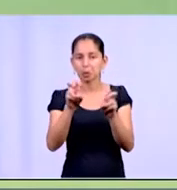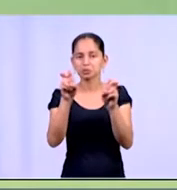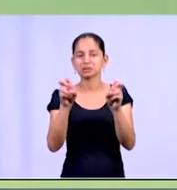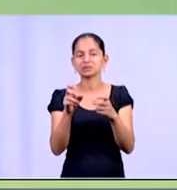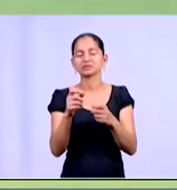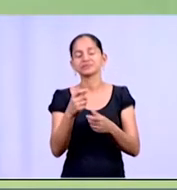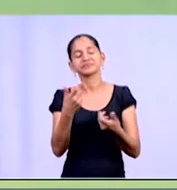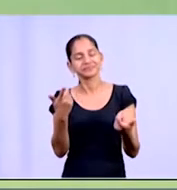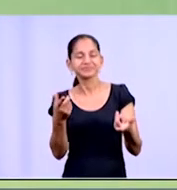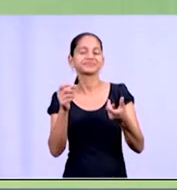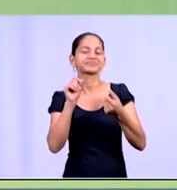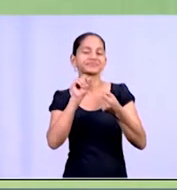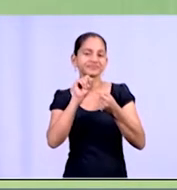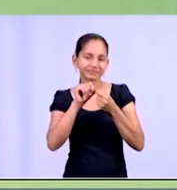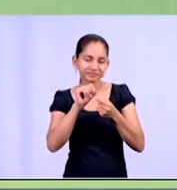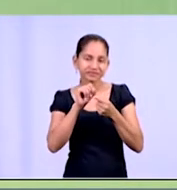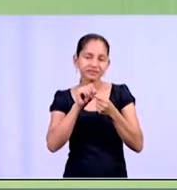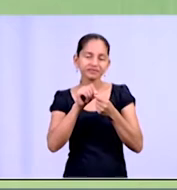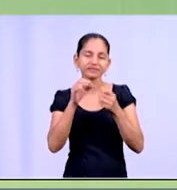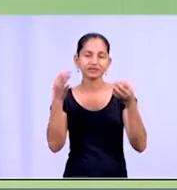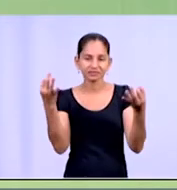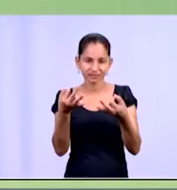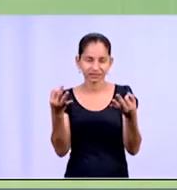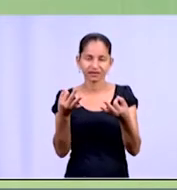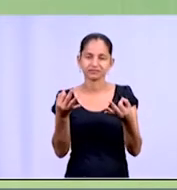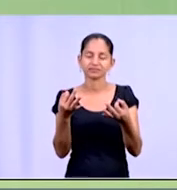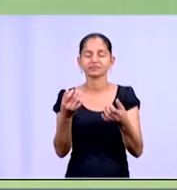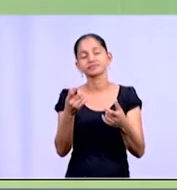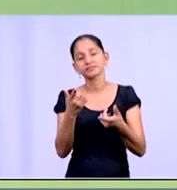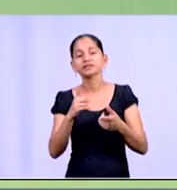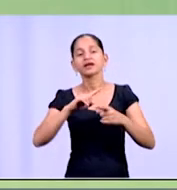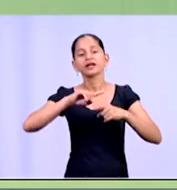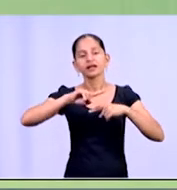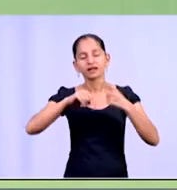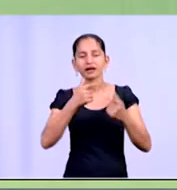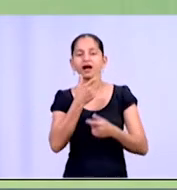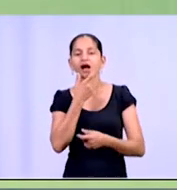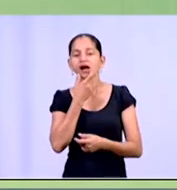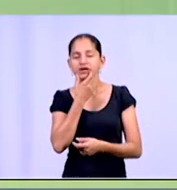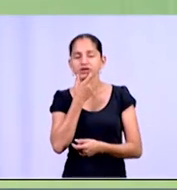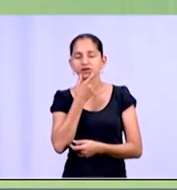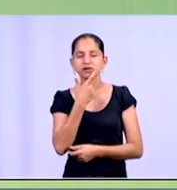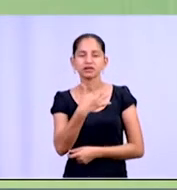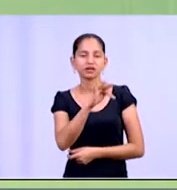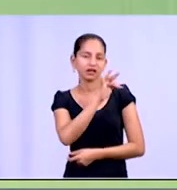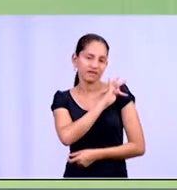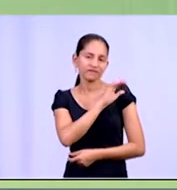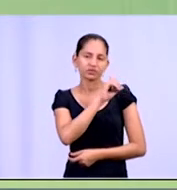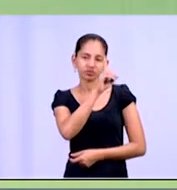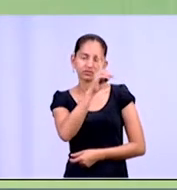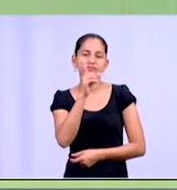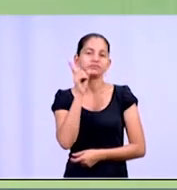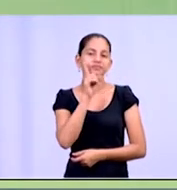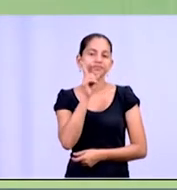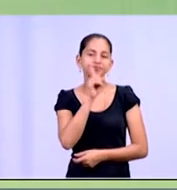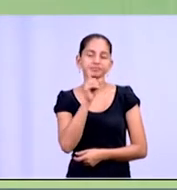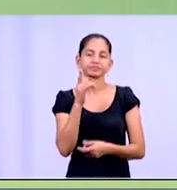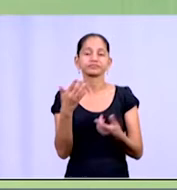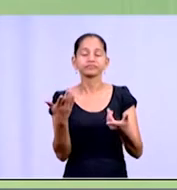mouse foi criado por Douglas Engelbart, né, na Universidade de Stanford, em